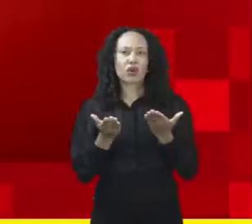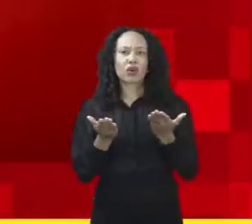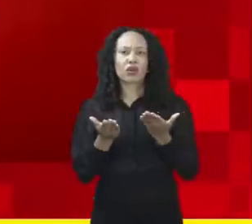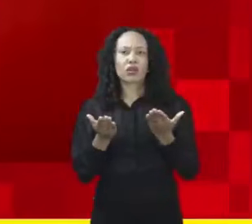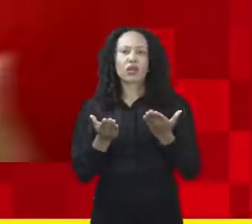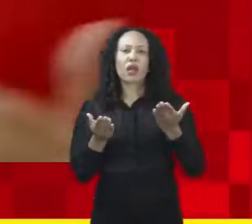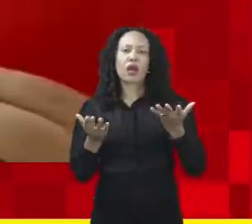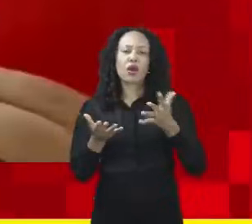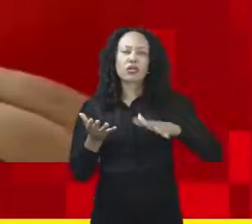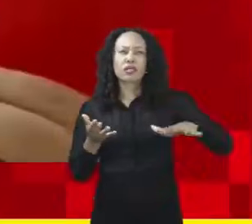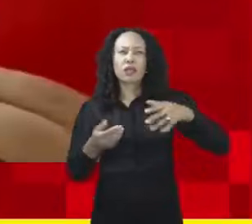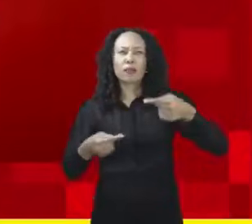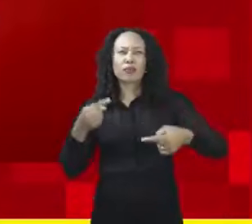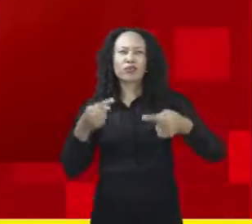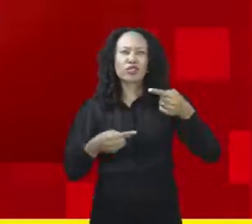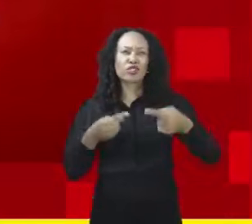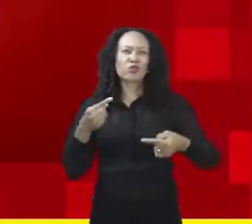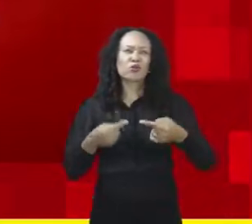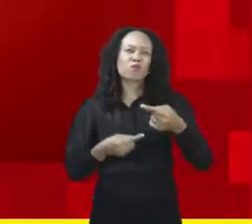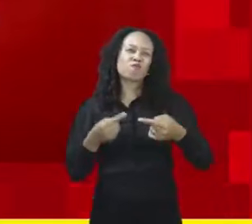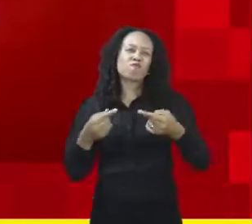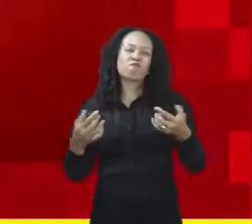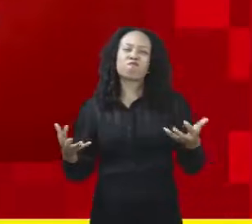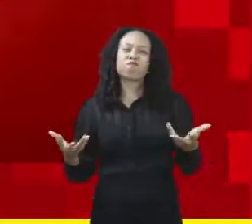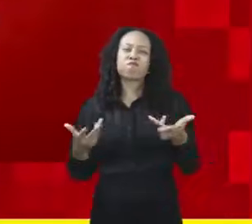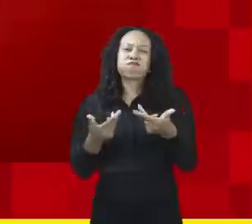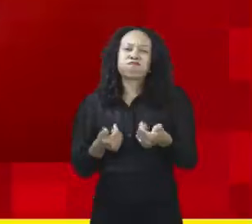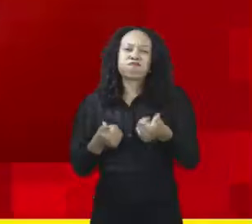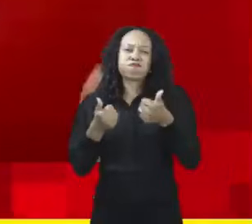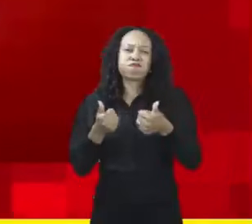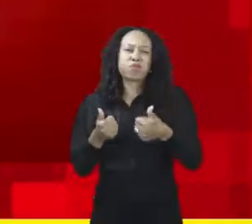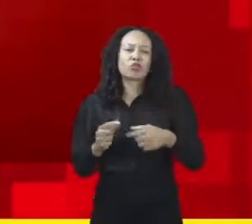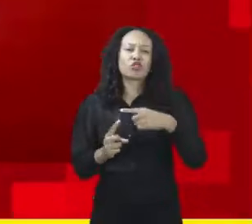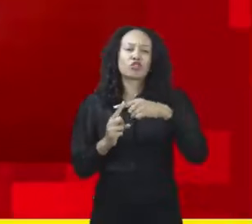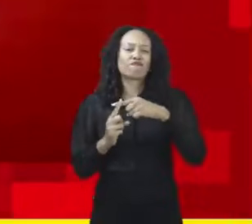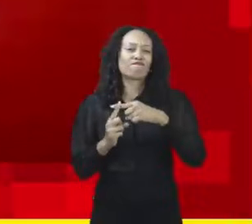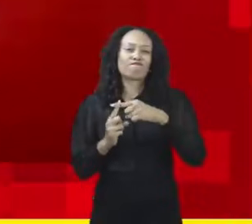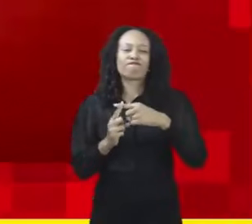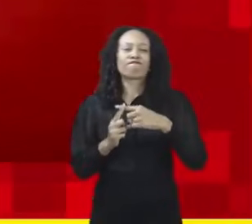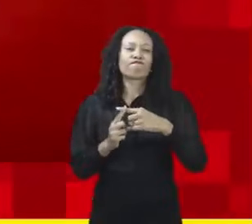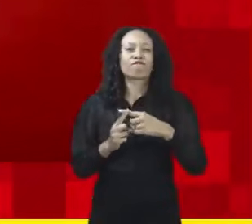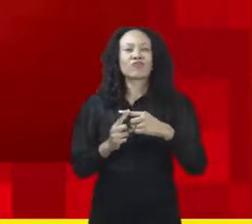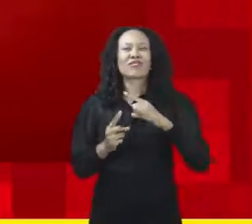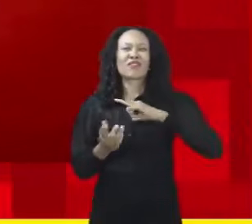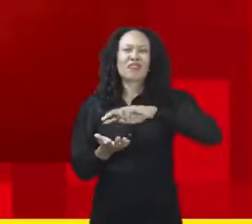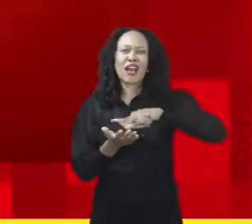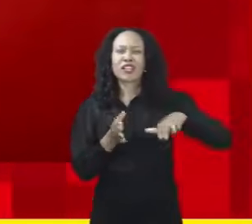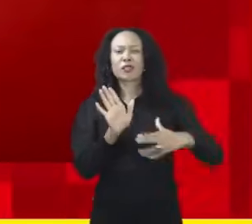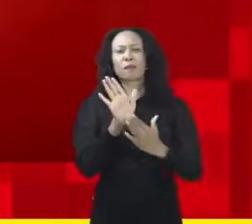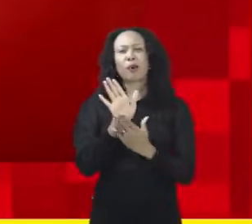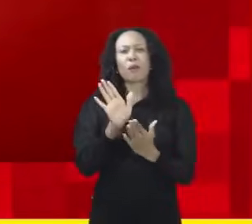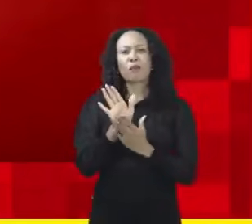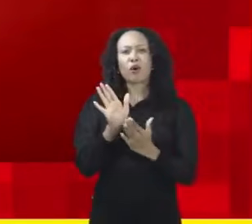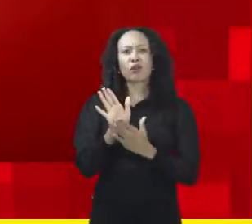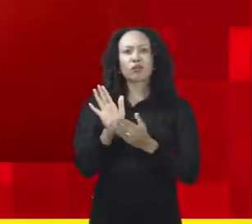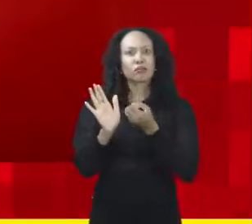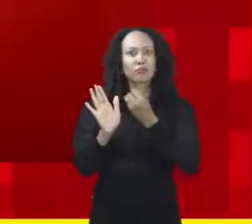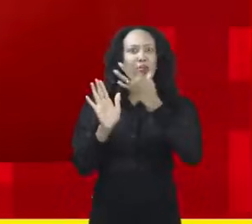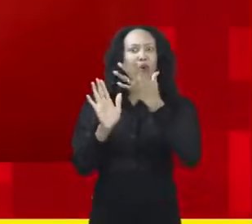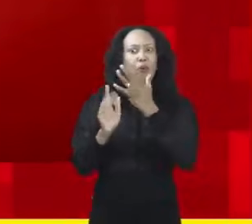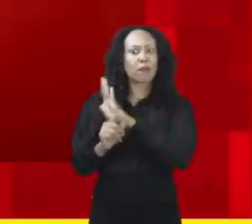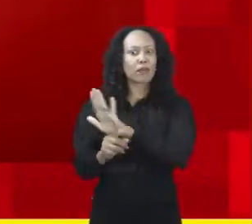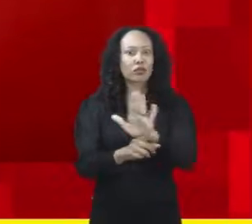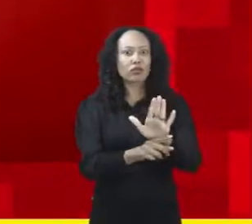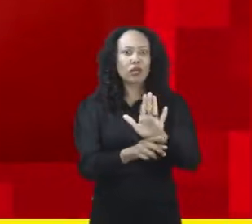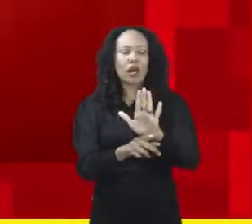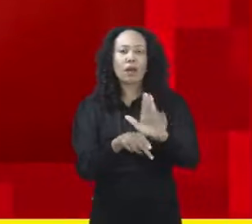cenário político que não nos é favorável muitas vezes. Nós temos aí diversas propostas que estão favoráveis ao povo,